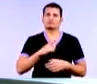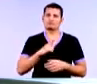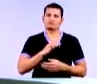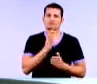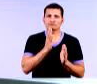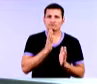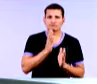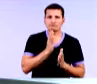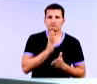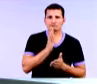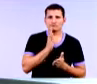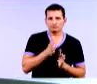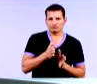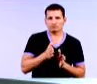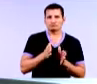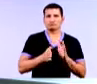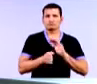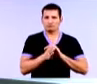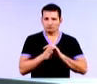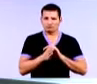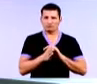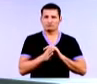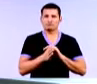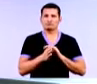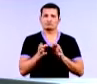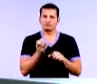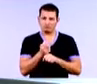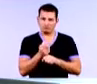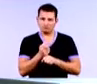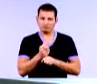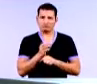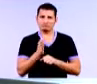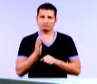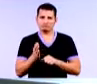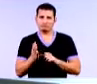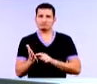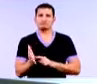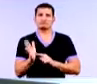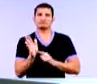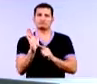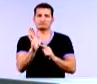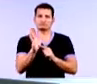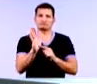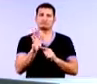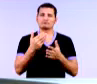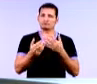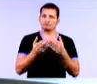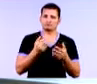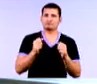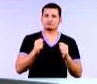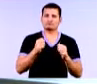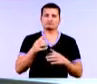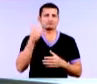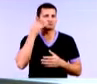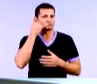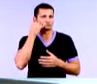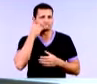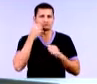seguir. Você entra com os dados, processa os dados e mostra ele em algum dispositivo. Pode ser celular, pode